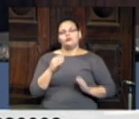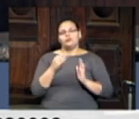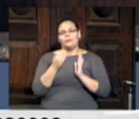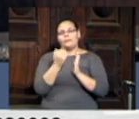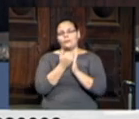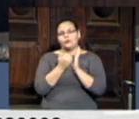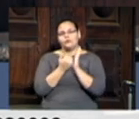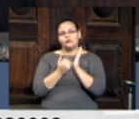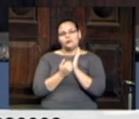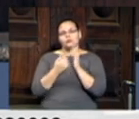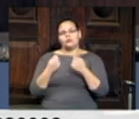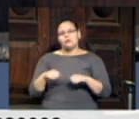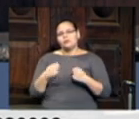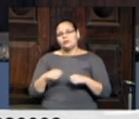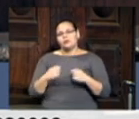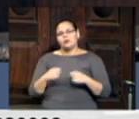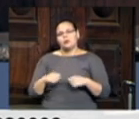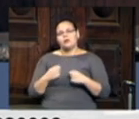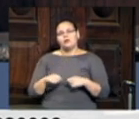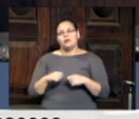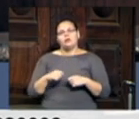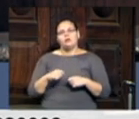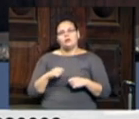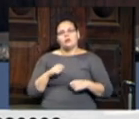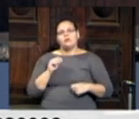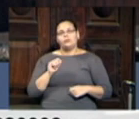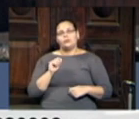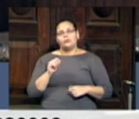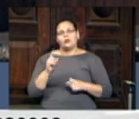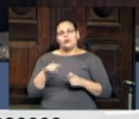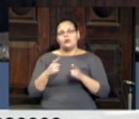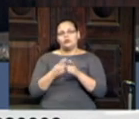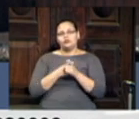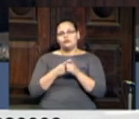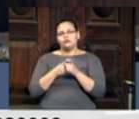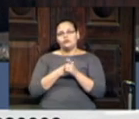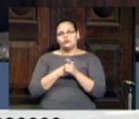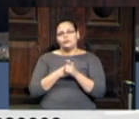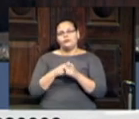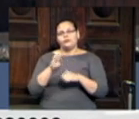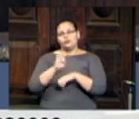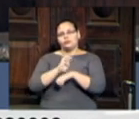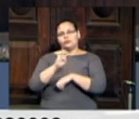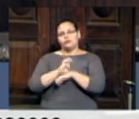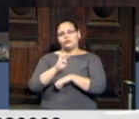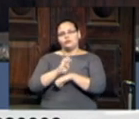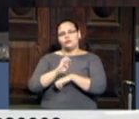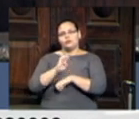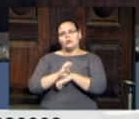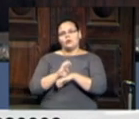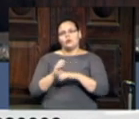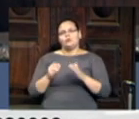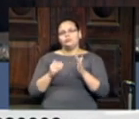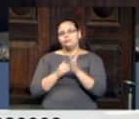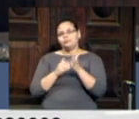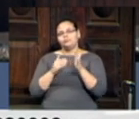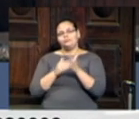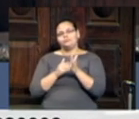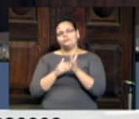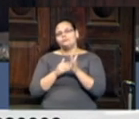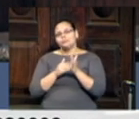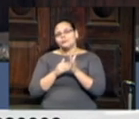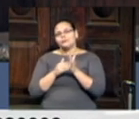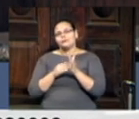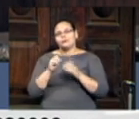medidas necessárias à recondução da dívida consolidada do Estado ao limite fixado